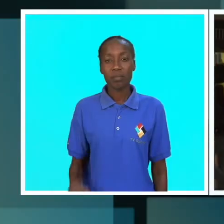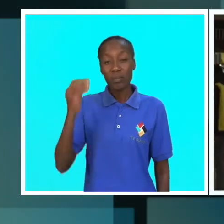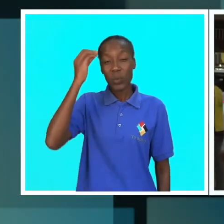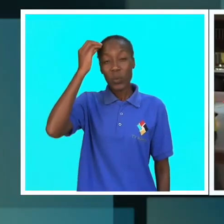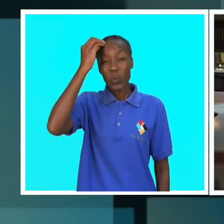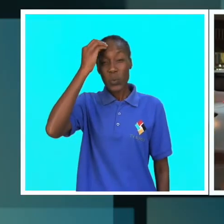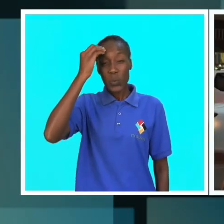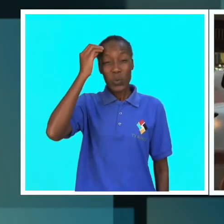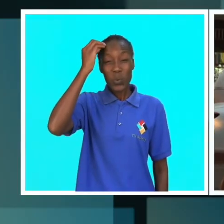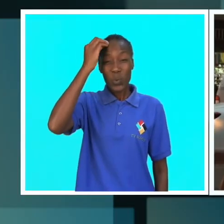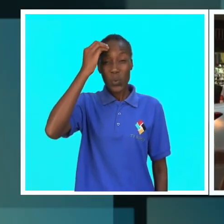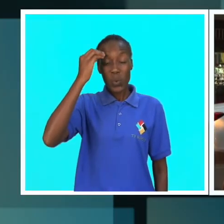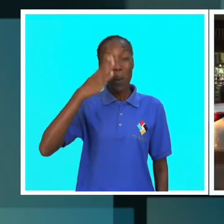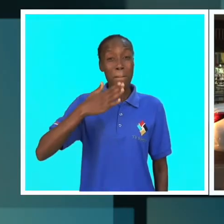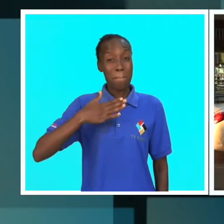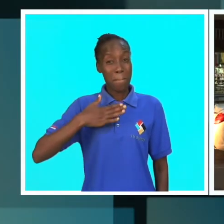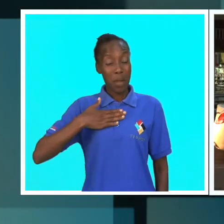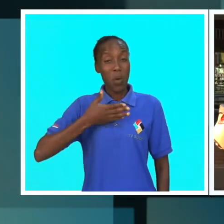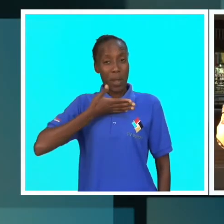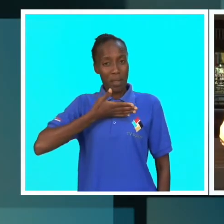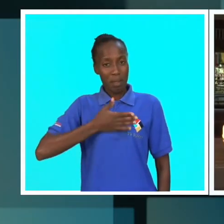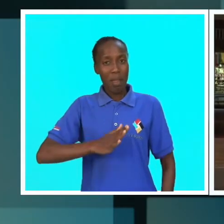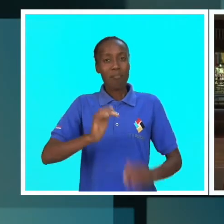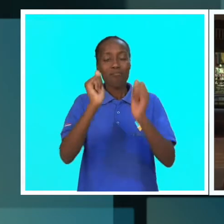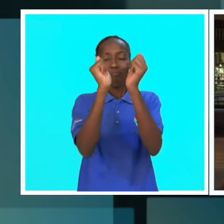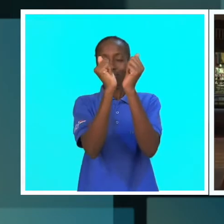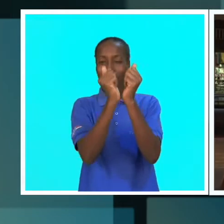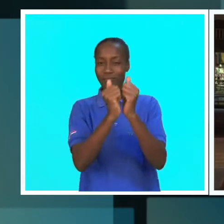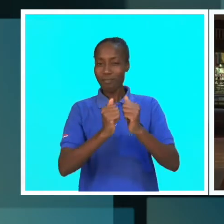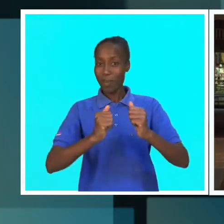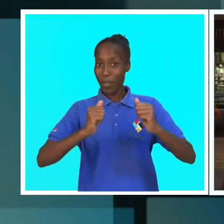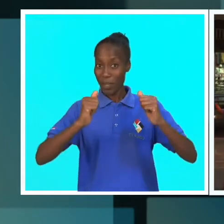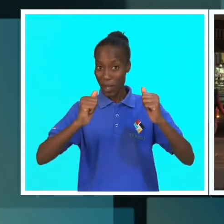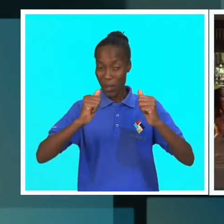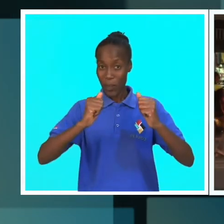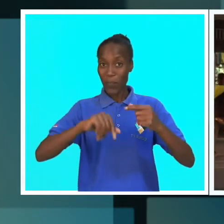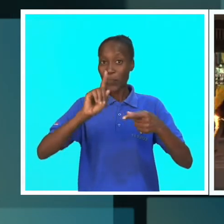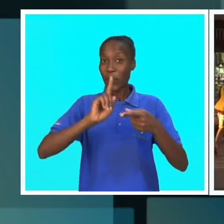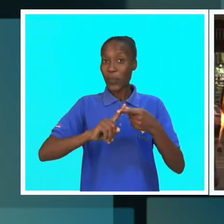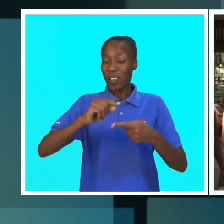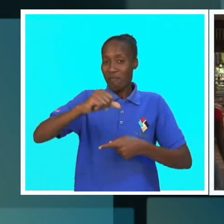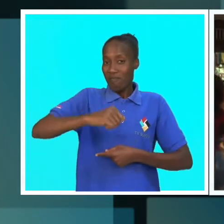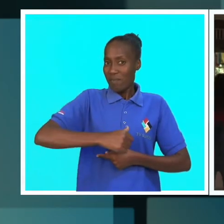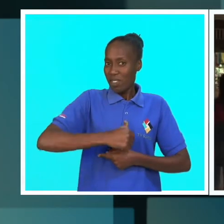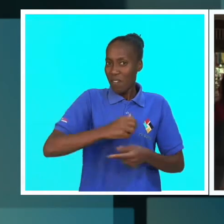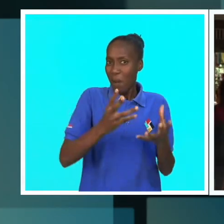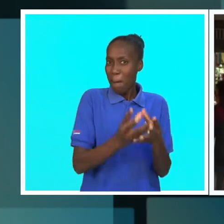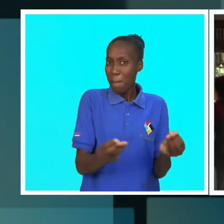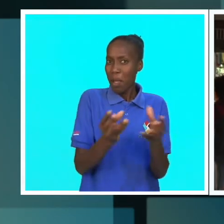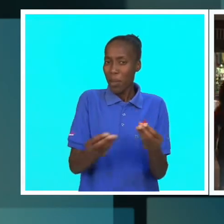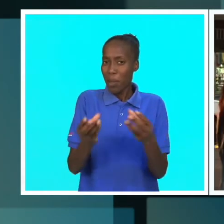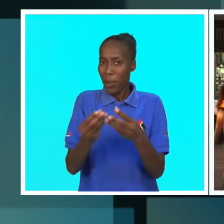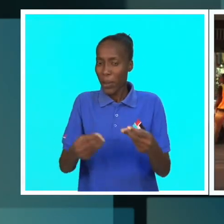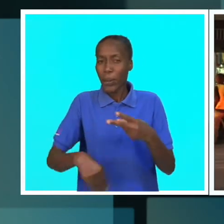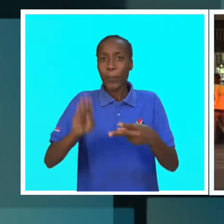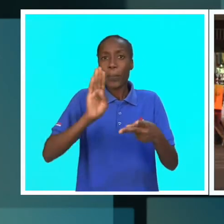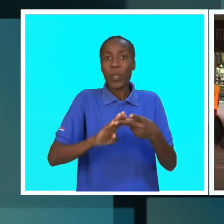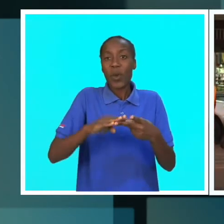Meu sonho, meu sonho é me tornar independente. Ter as minhas próprias coisas. Não